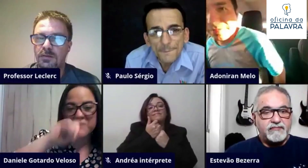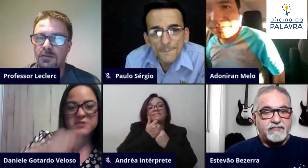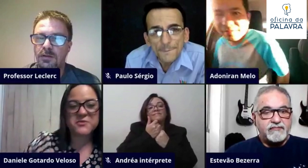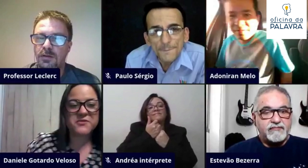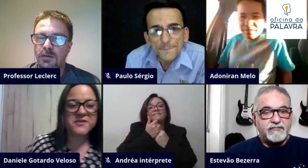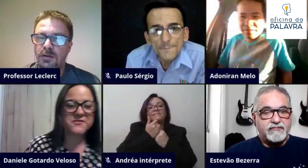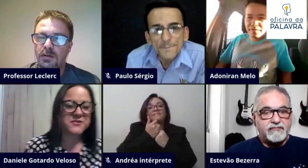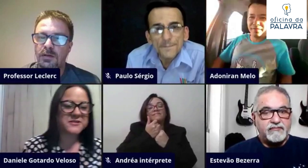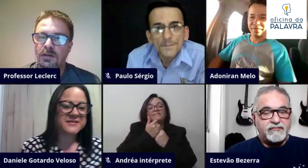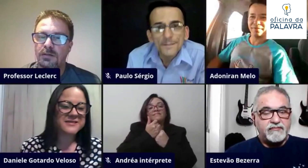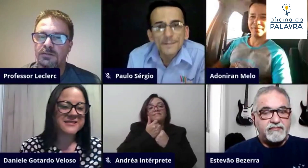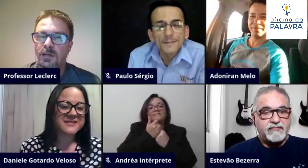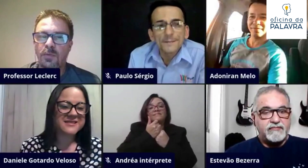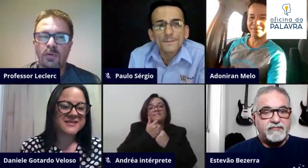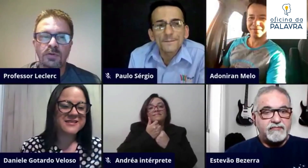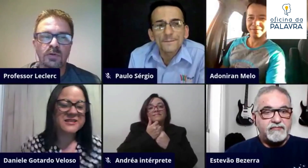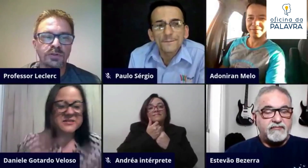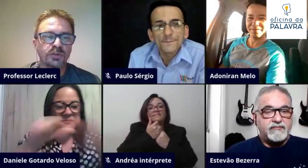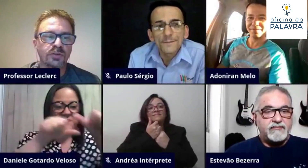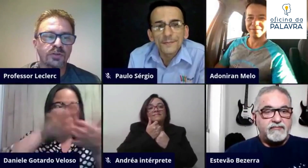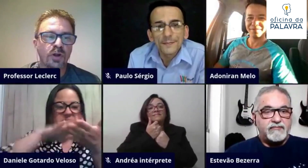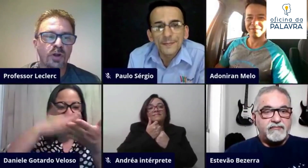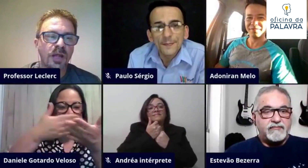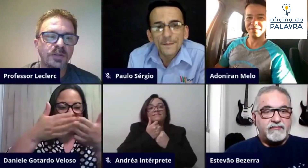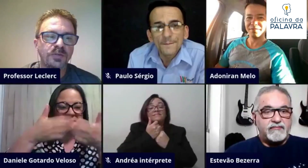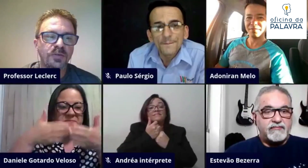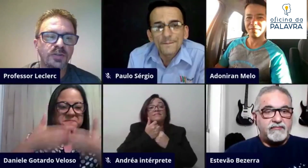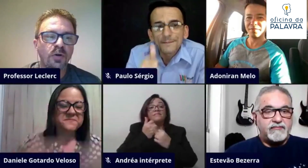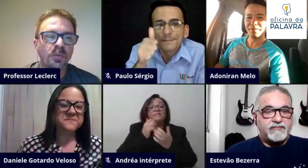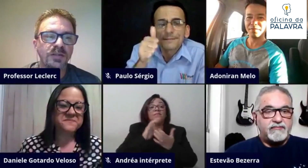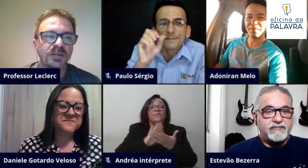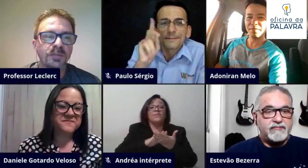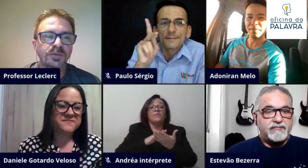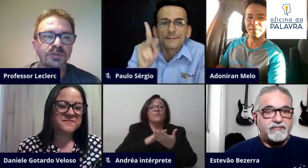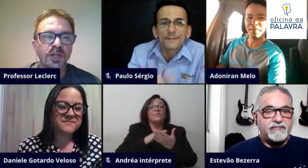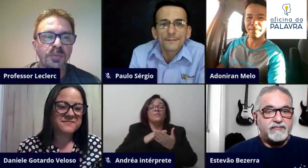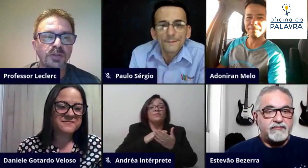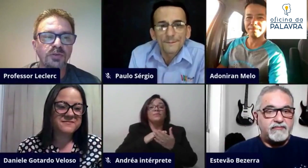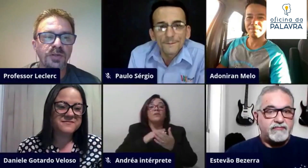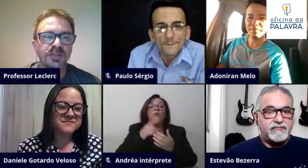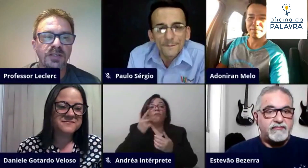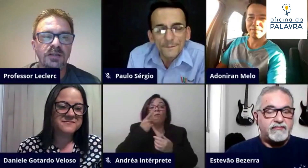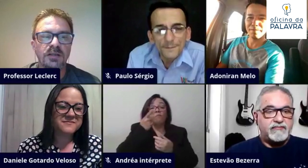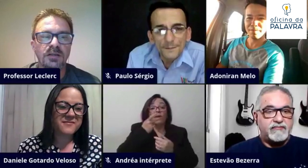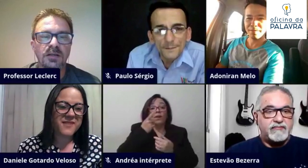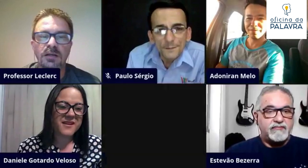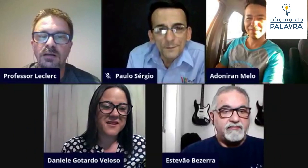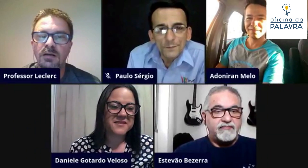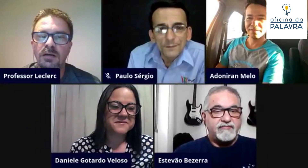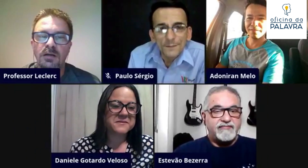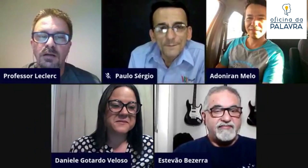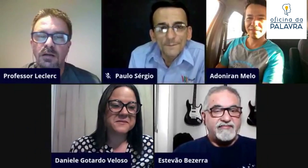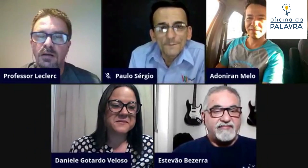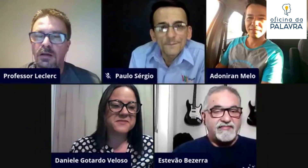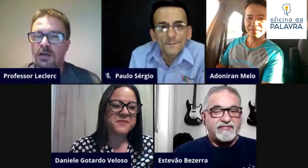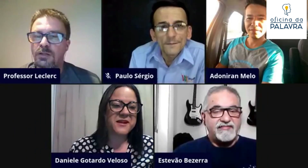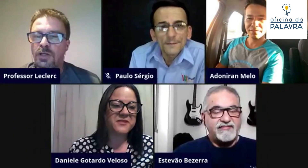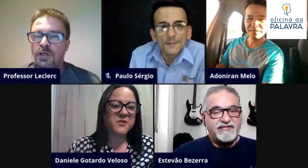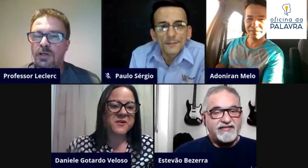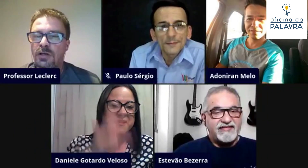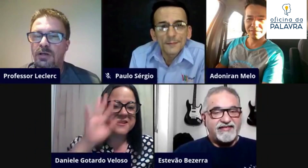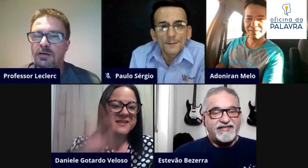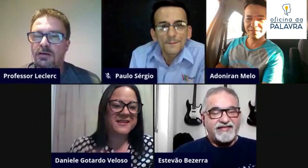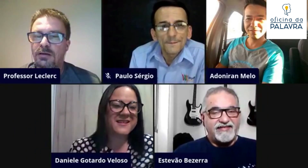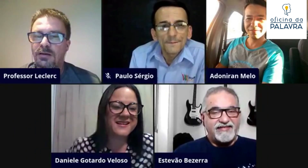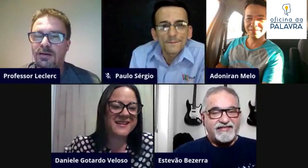para o intérprete, por favor. Tá bom. Enquanto eu troco o intérprete, eu vou fazer o comentário para os 3 pastores aí, né? Mas espera